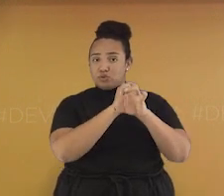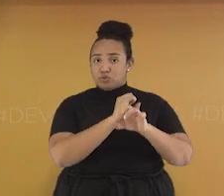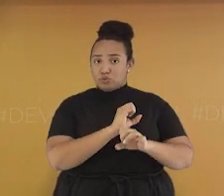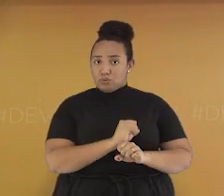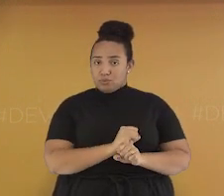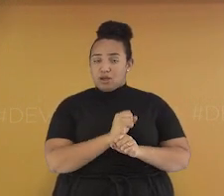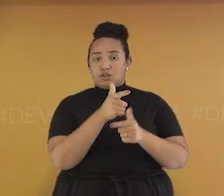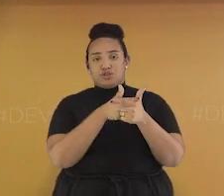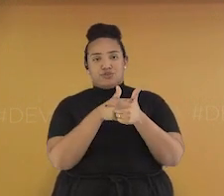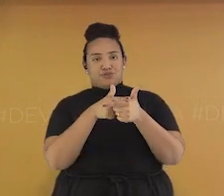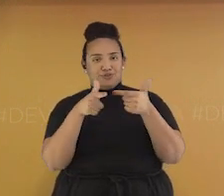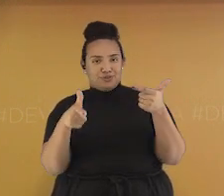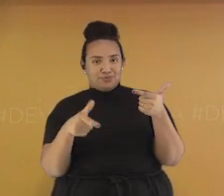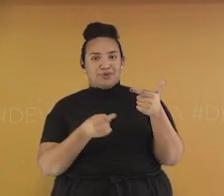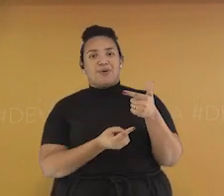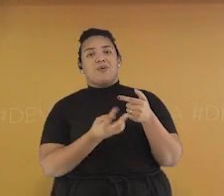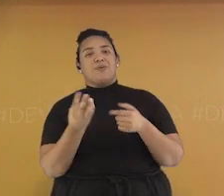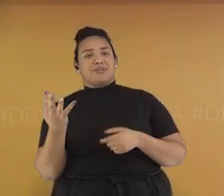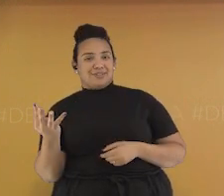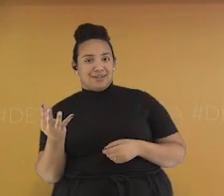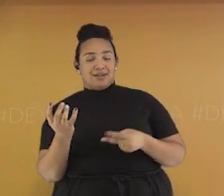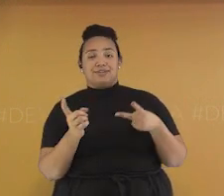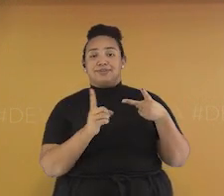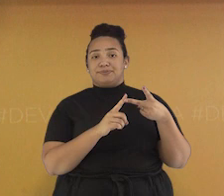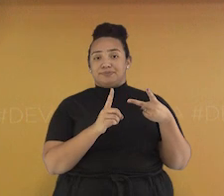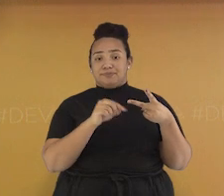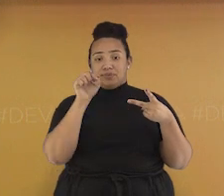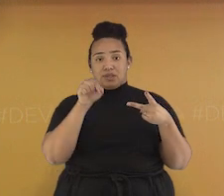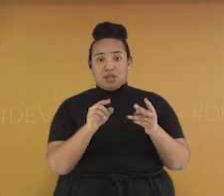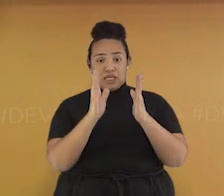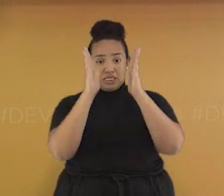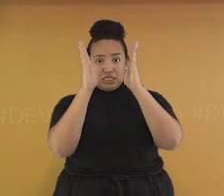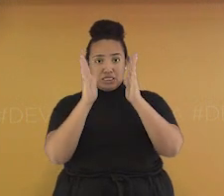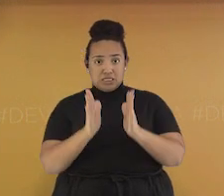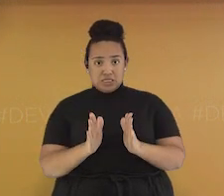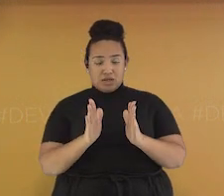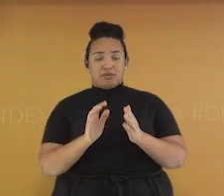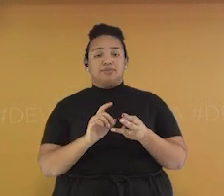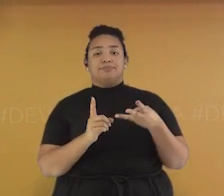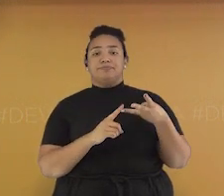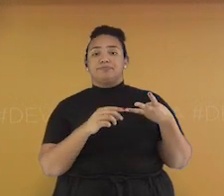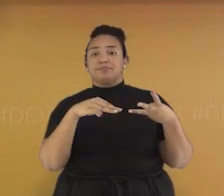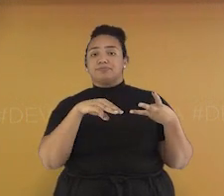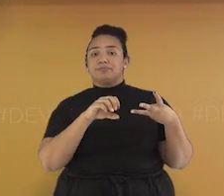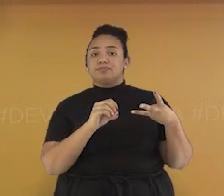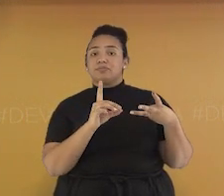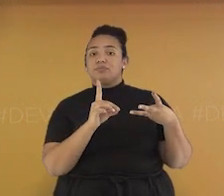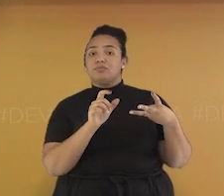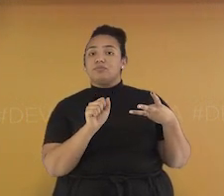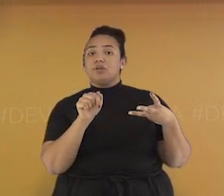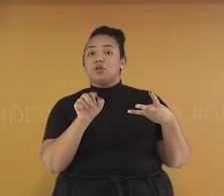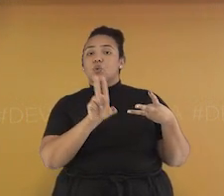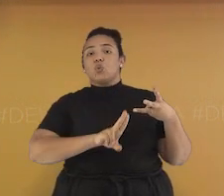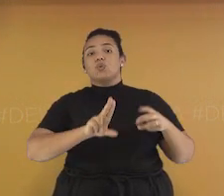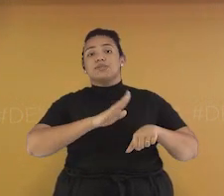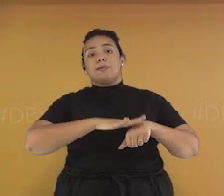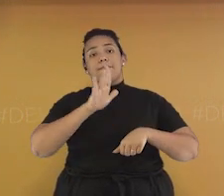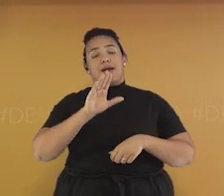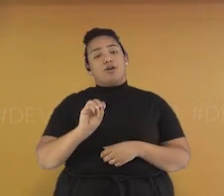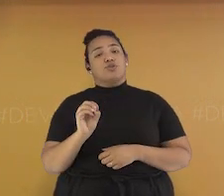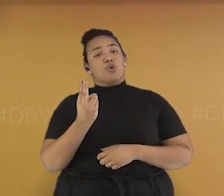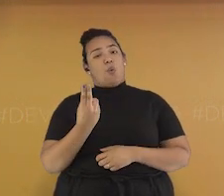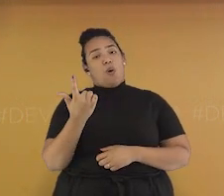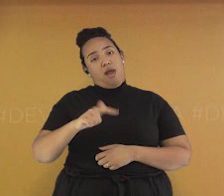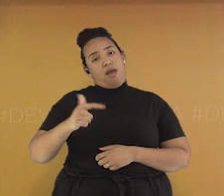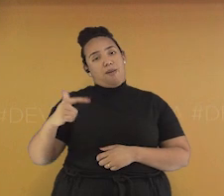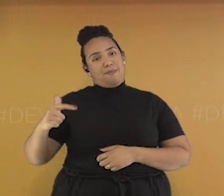elementos pela quantidade de elementos. A mediana é o valor que fica na posição central. E a moda é o